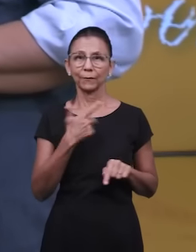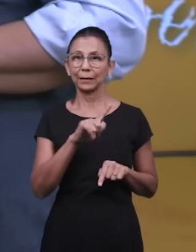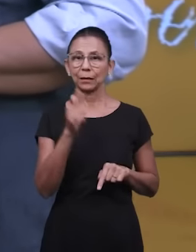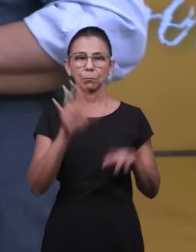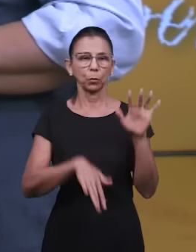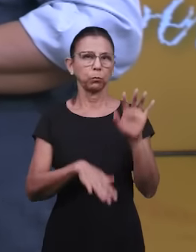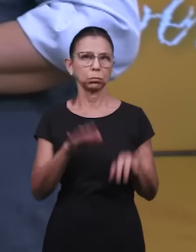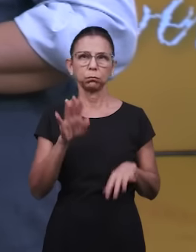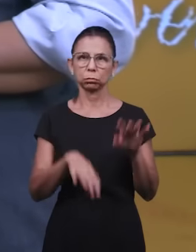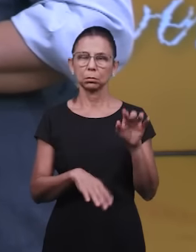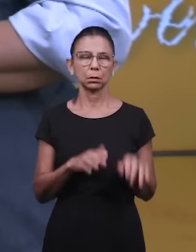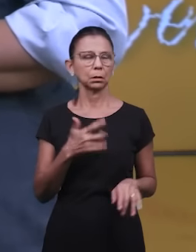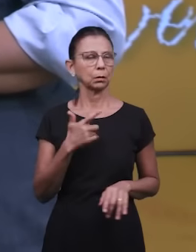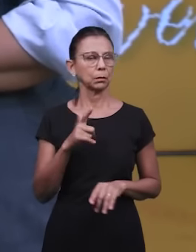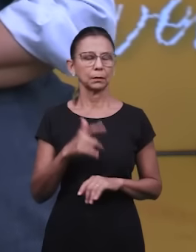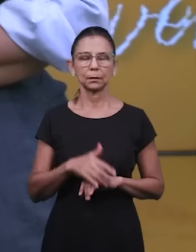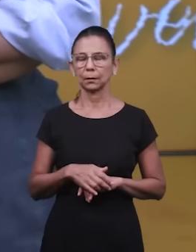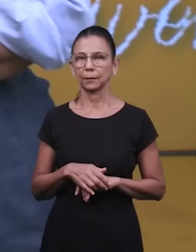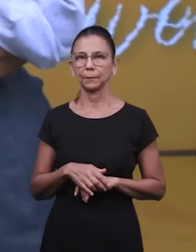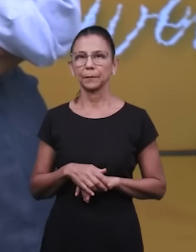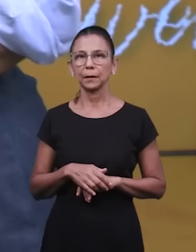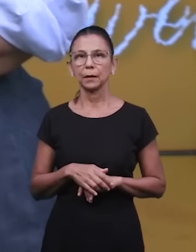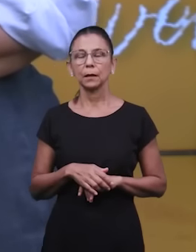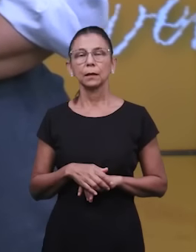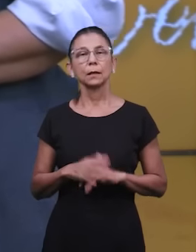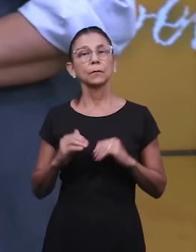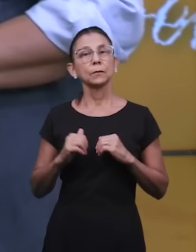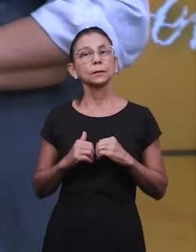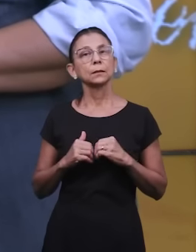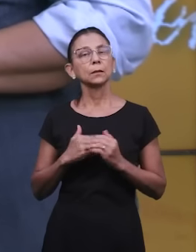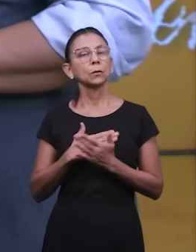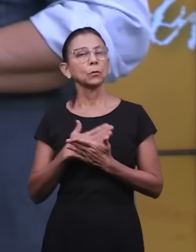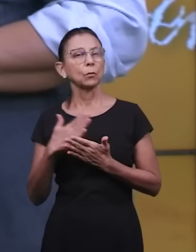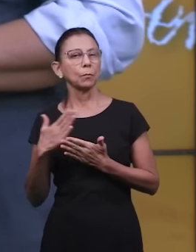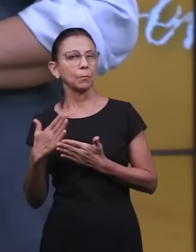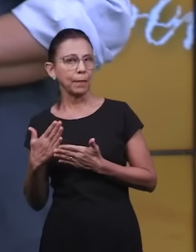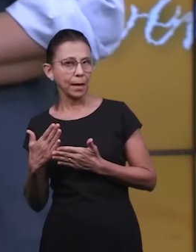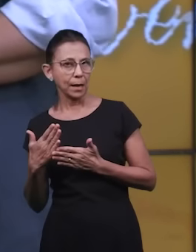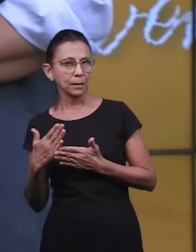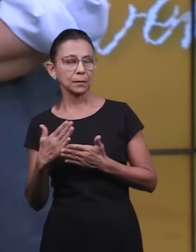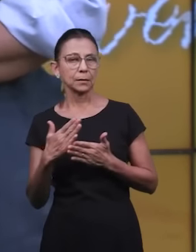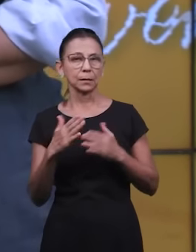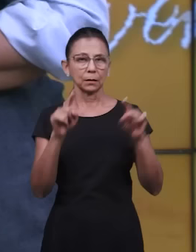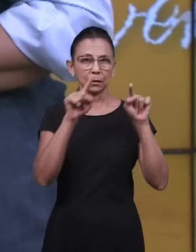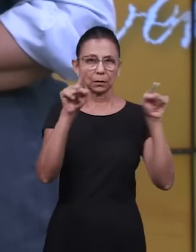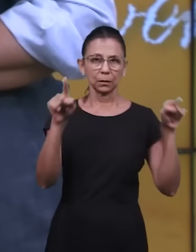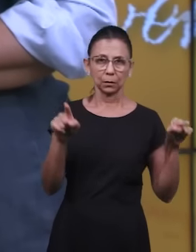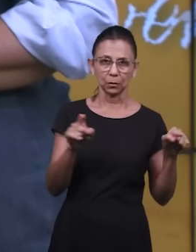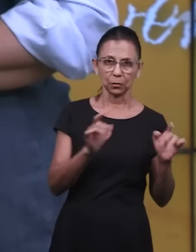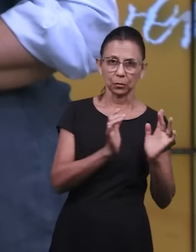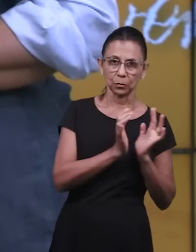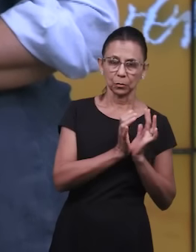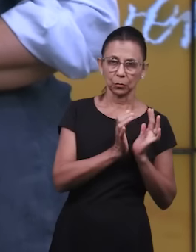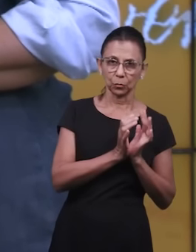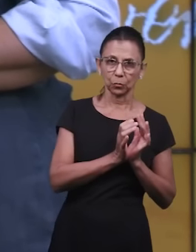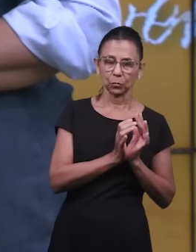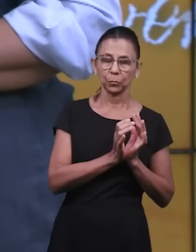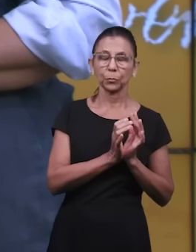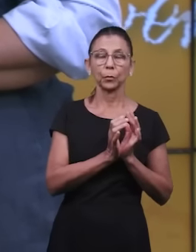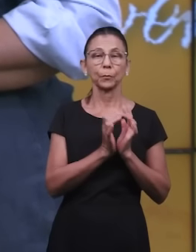o tambor. Quando você iniciar a parte do coro, que olha, da